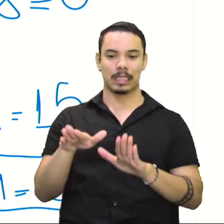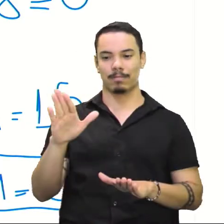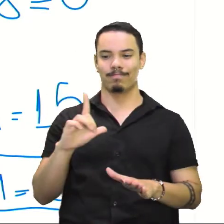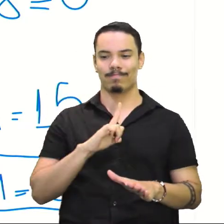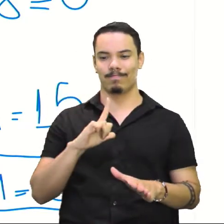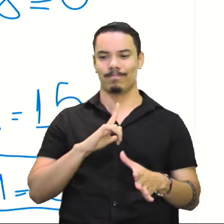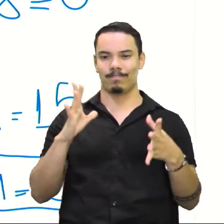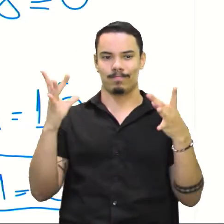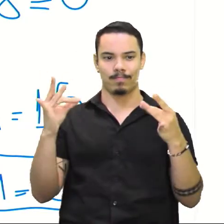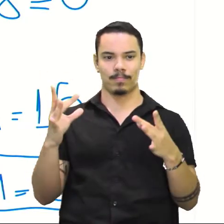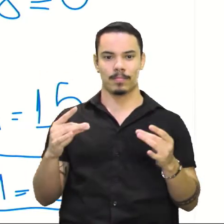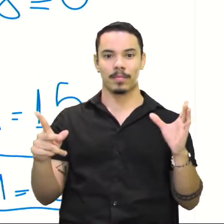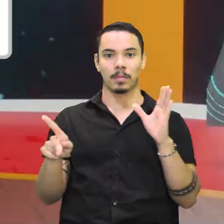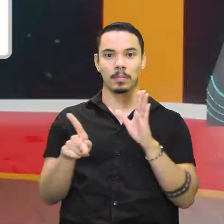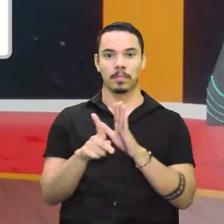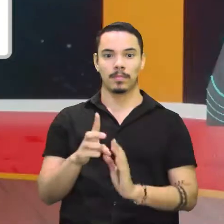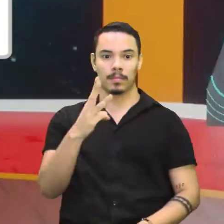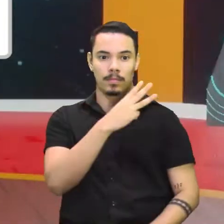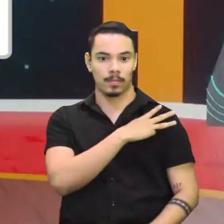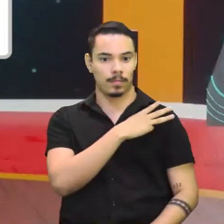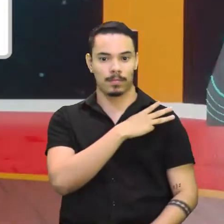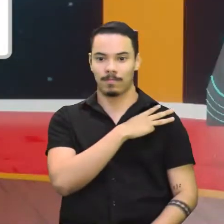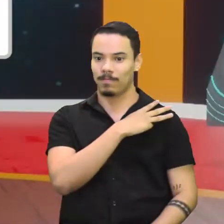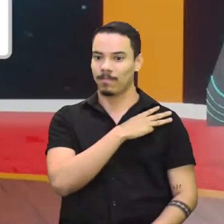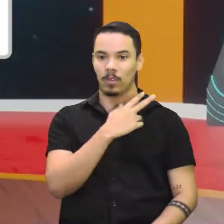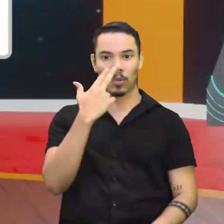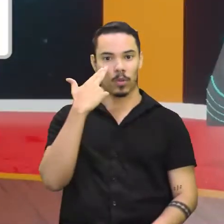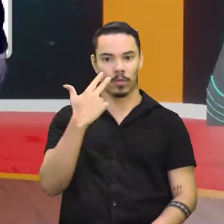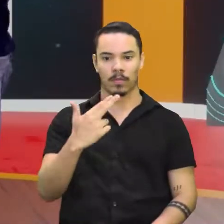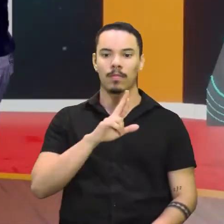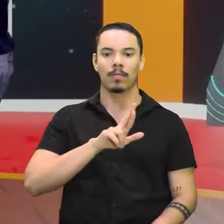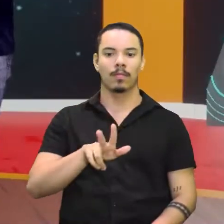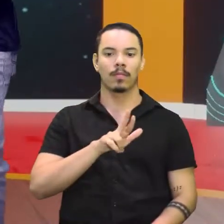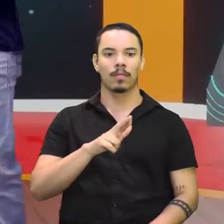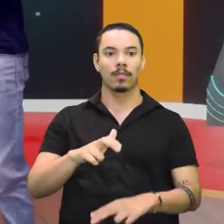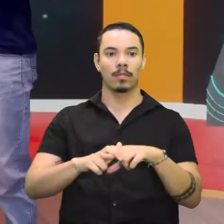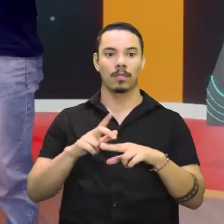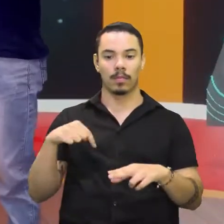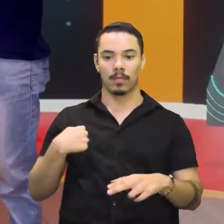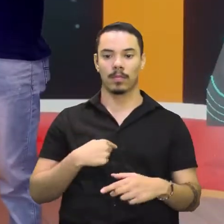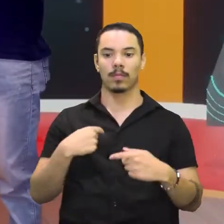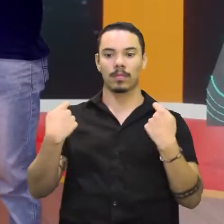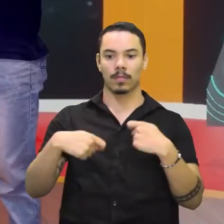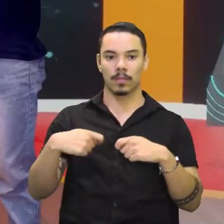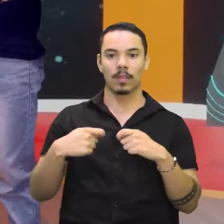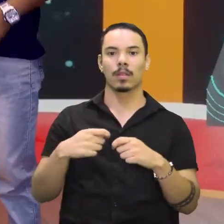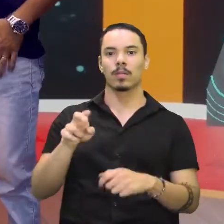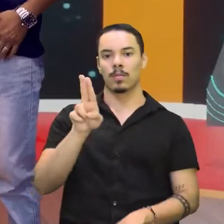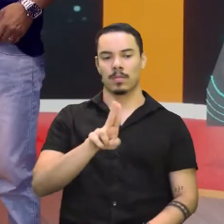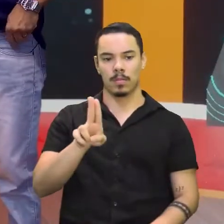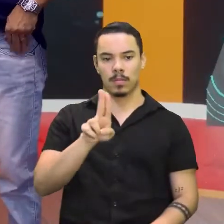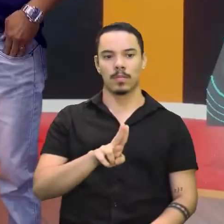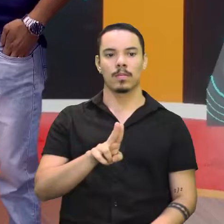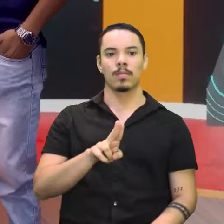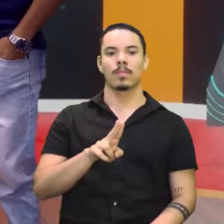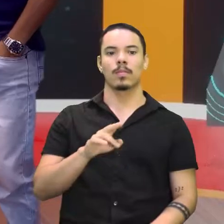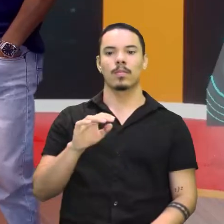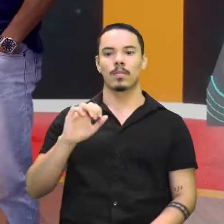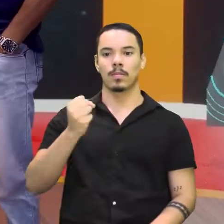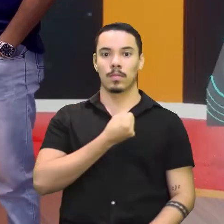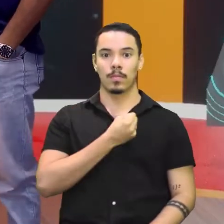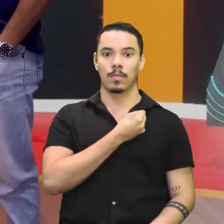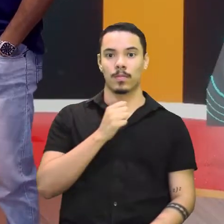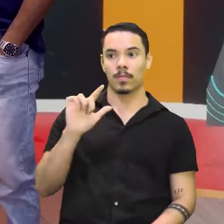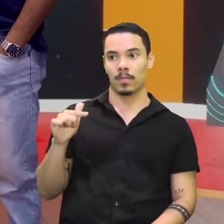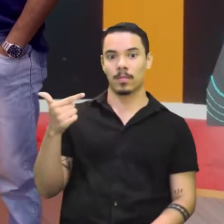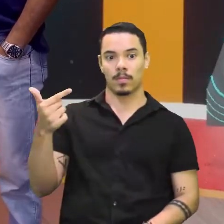que para o terceirão já não são novidade, né? Precisamos trabalhar potenciação, precisamos trabalhar regra de sinais